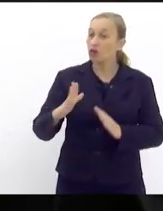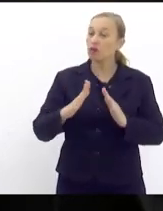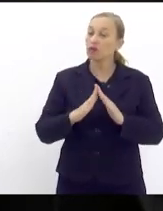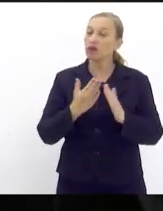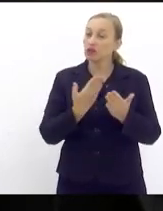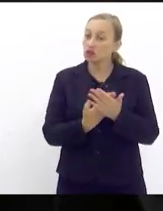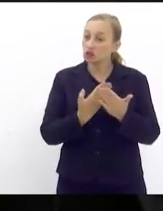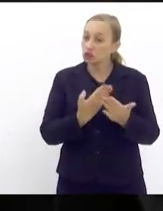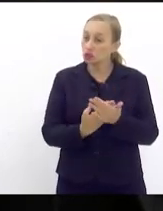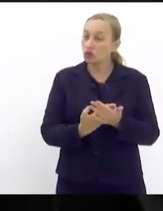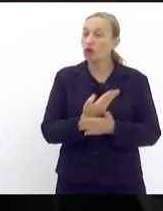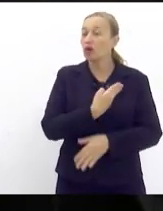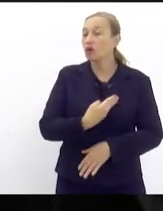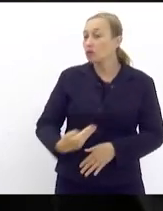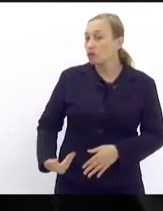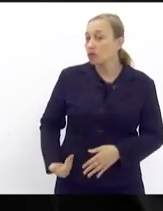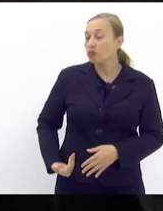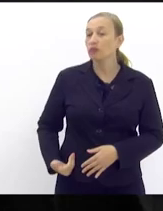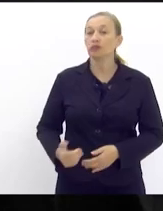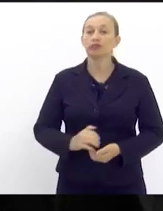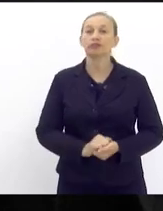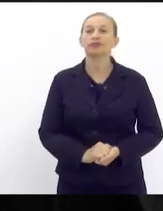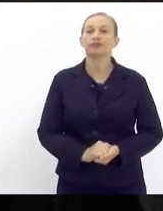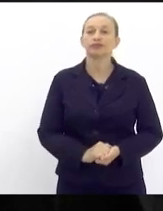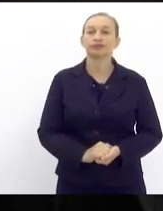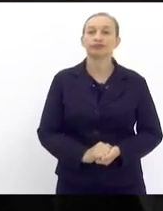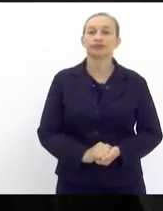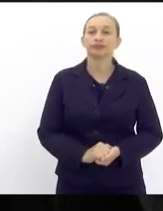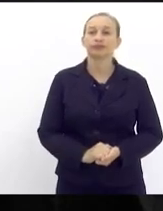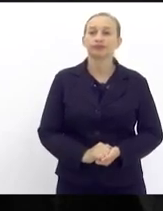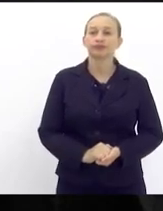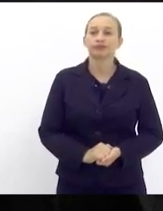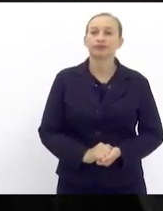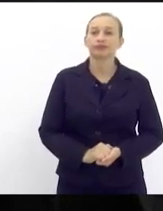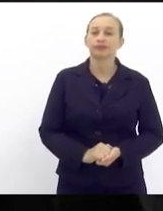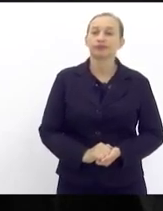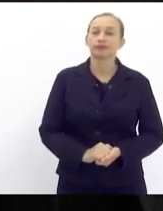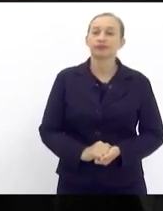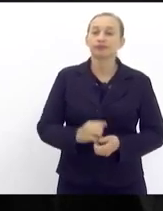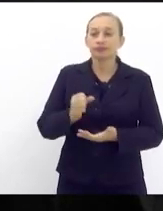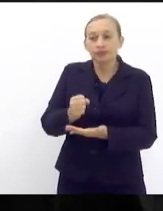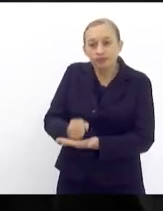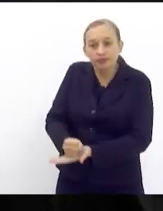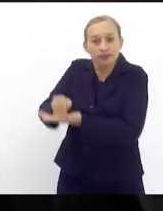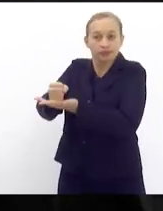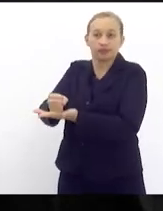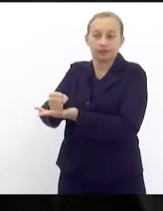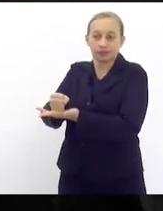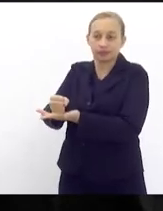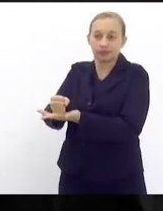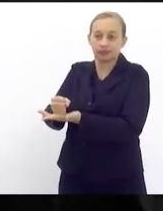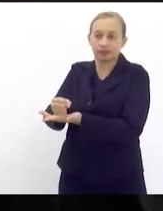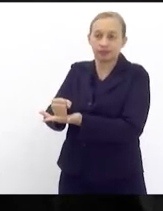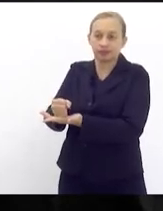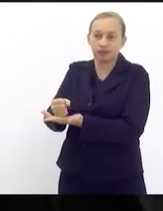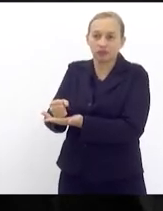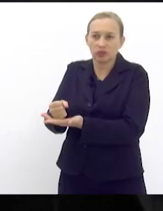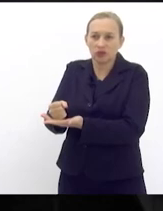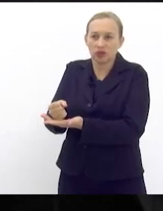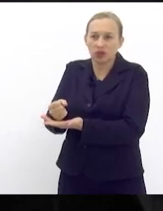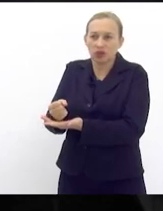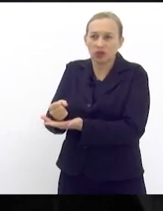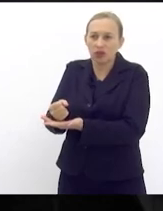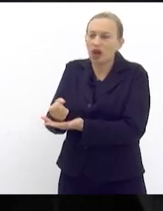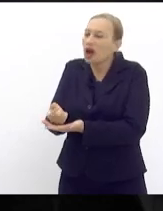pública porque considerava que se ela desse sustentável pelo menos a uma